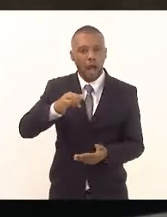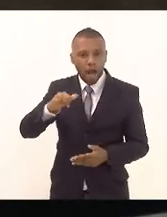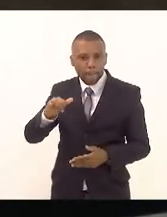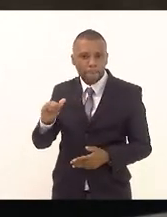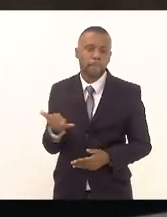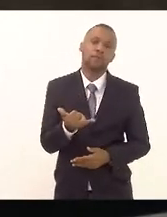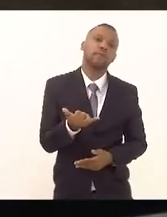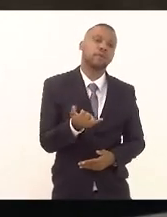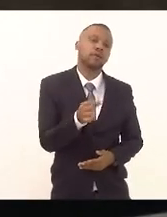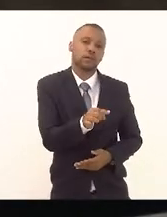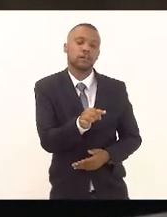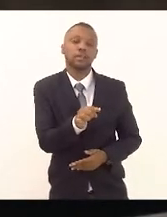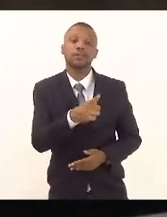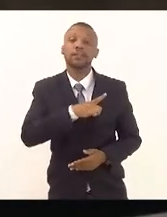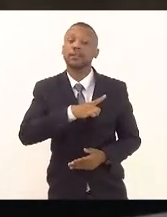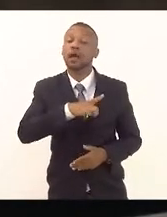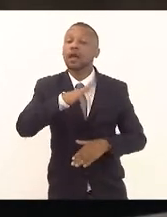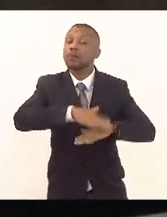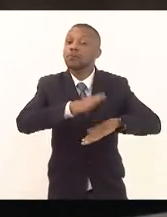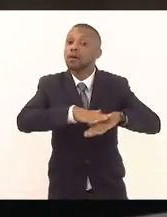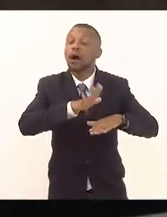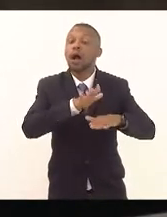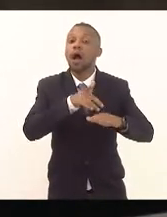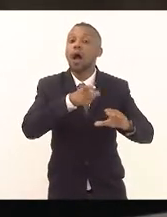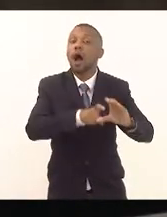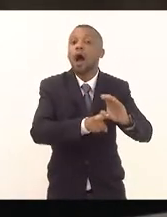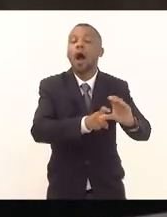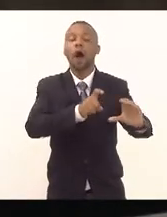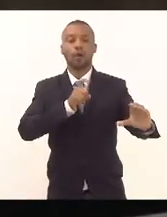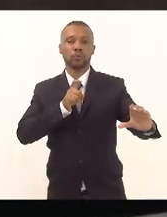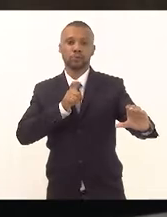de autonomia. Ela é uma